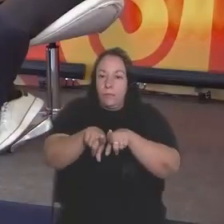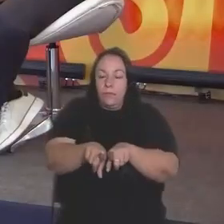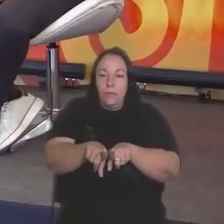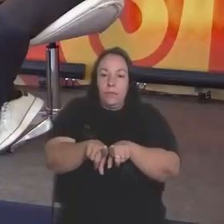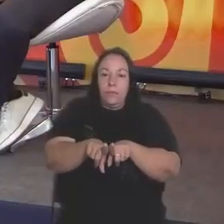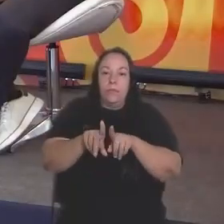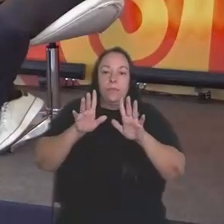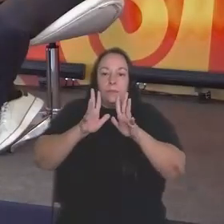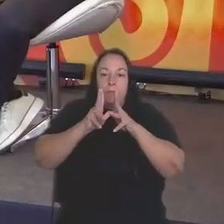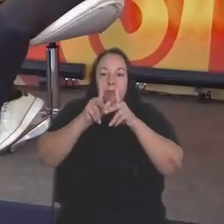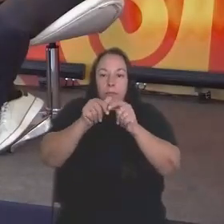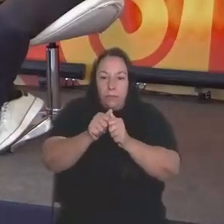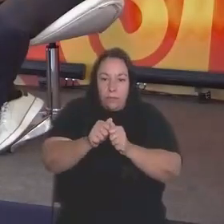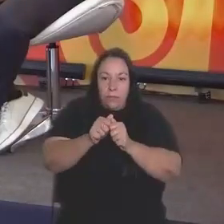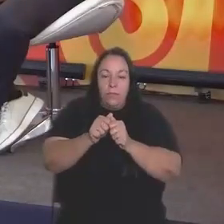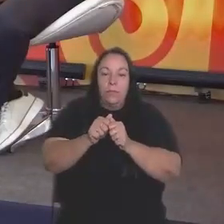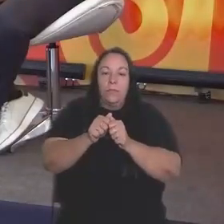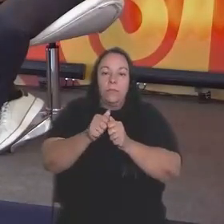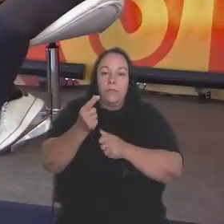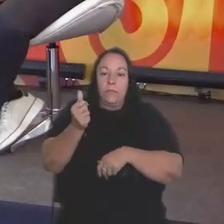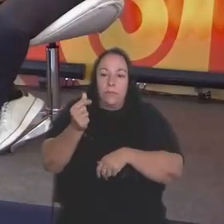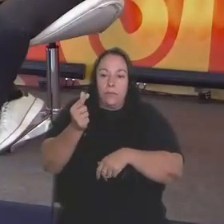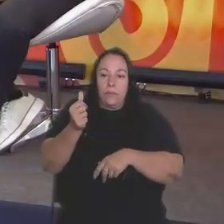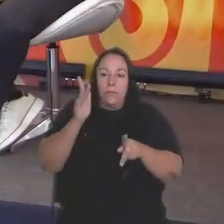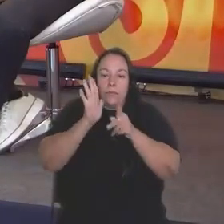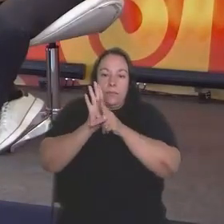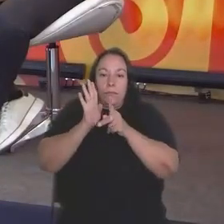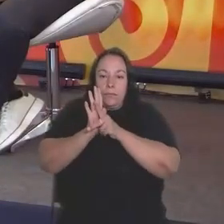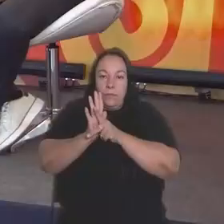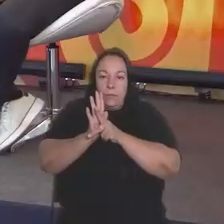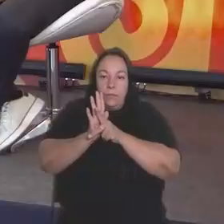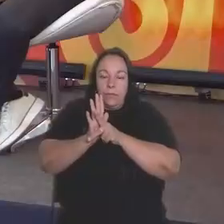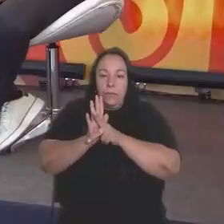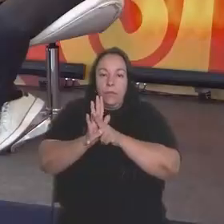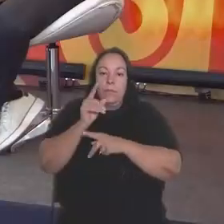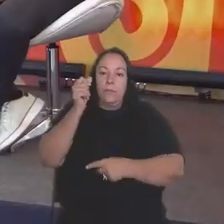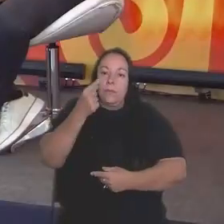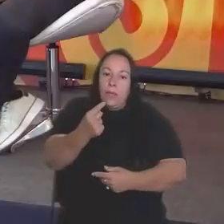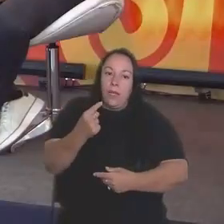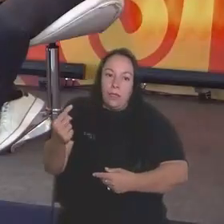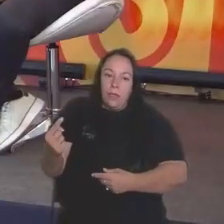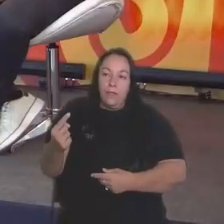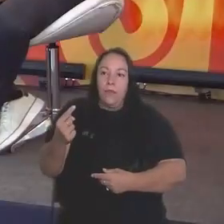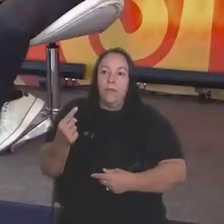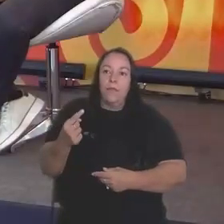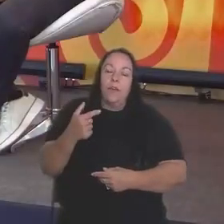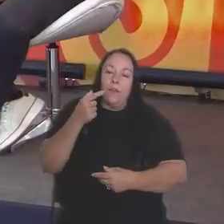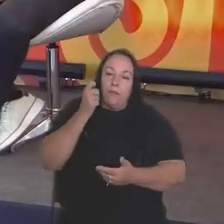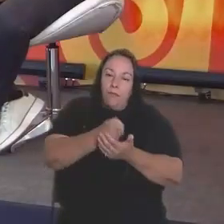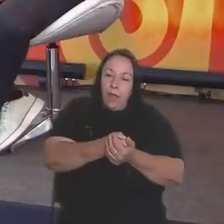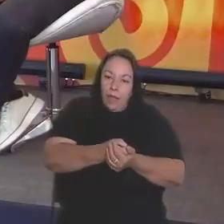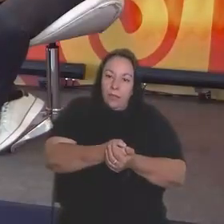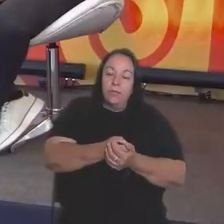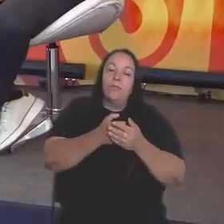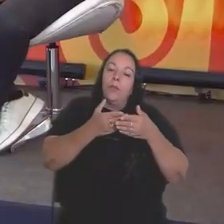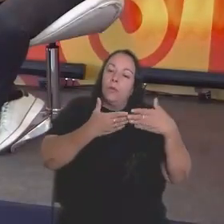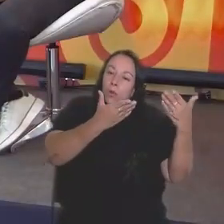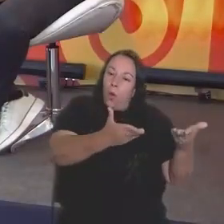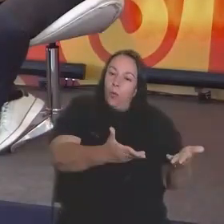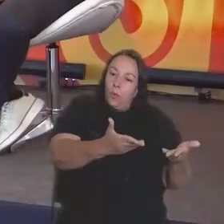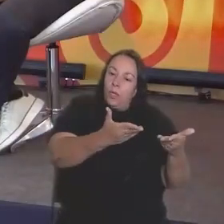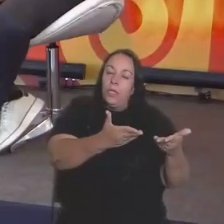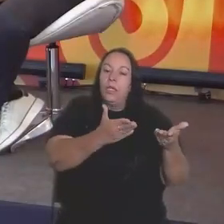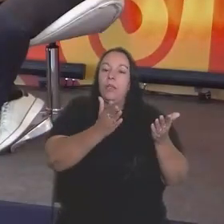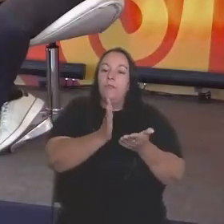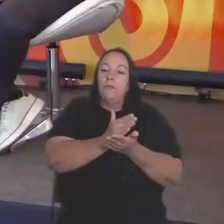fez com tudo... Né, com recursos próprios, mas a gente está organizando dessa forma. A cada livro que eu vendo, eu dou um livro e a gente equalizou essa conta aí. Então,